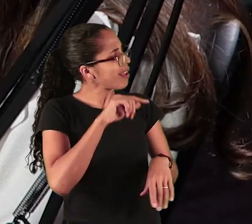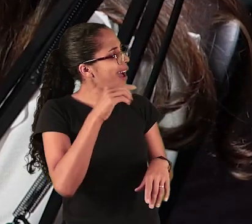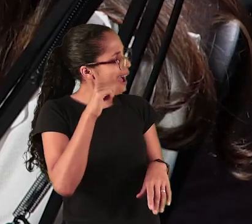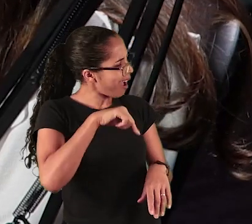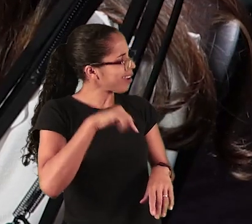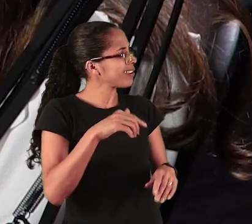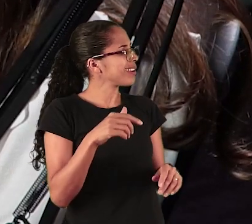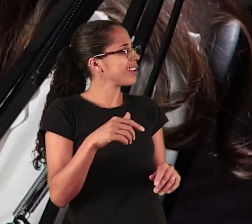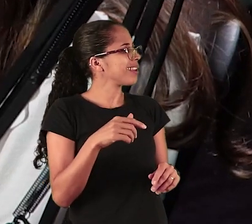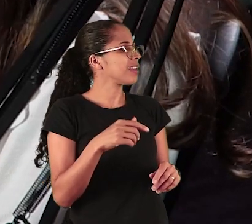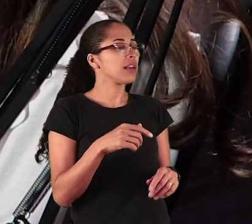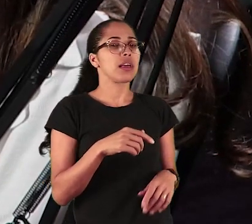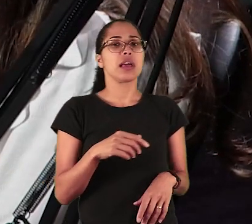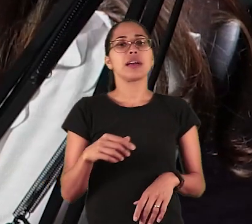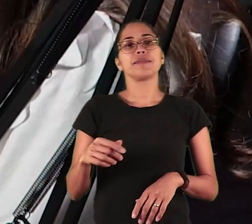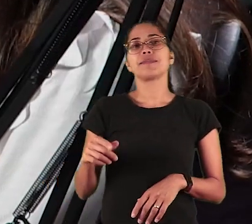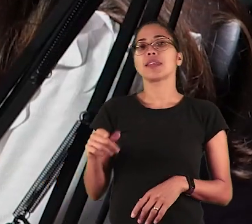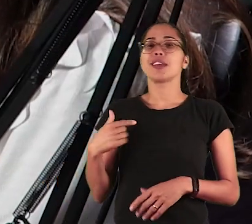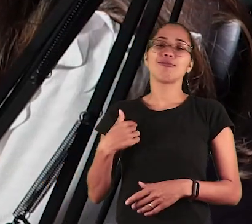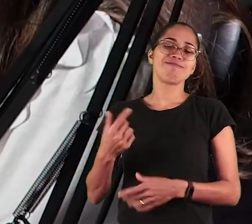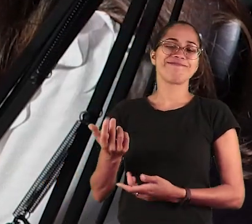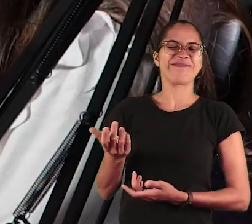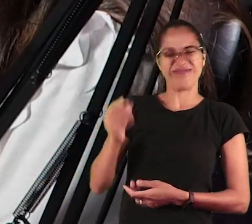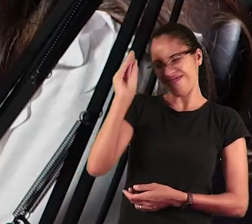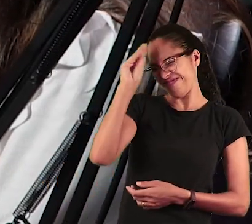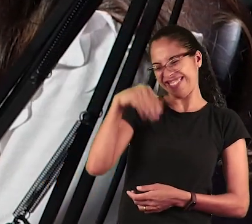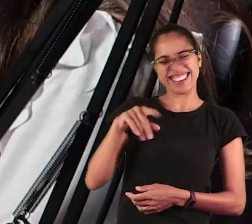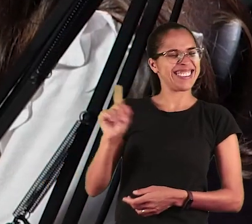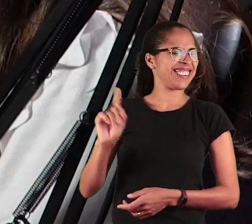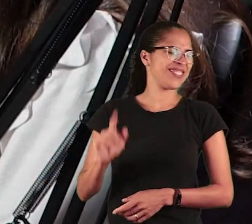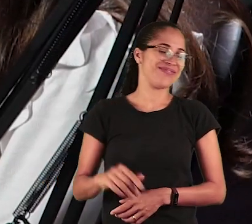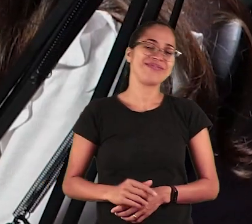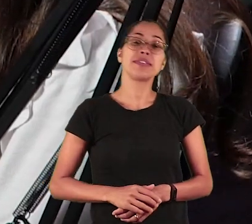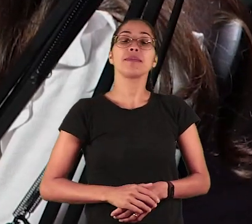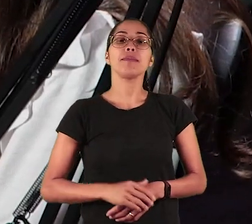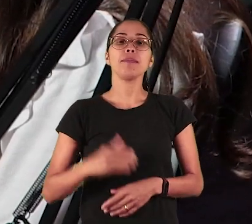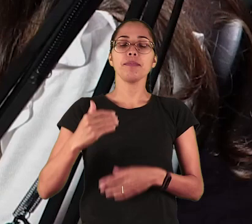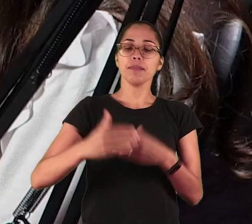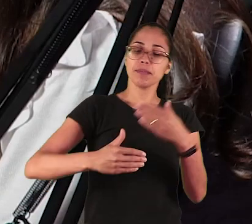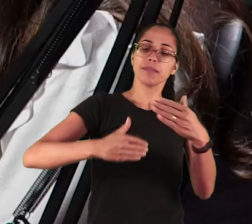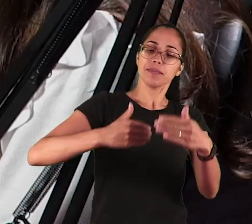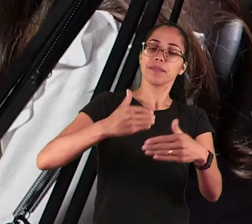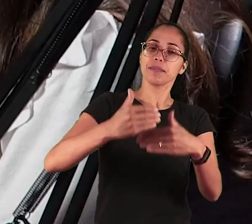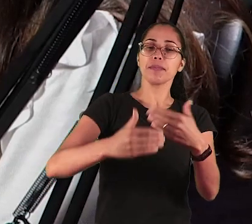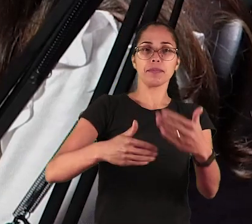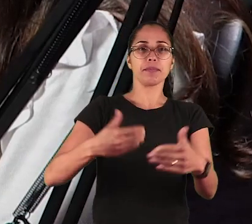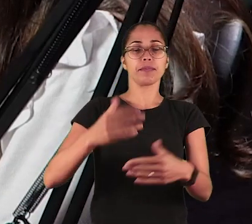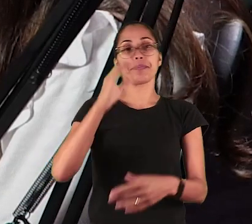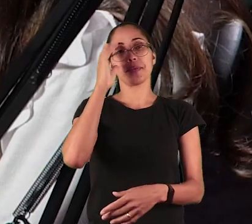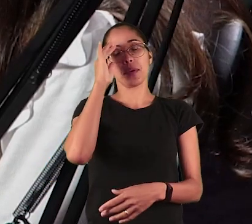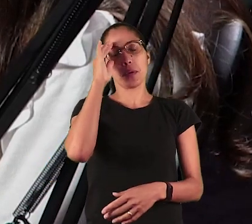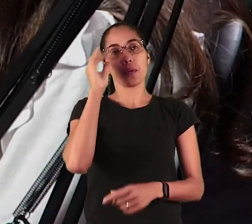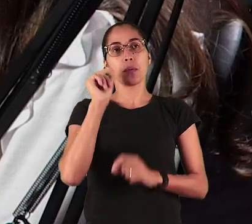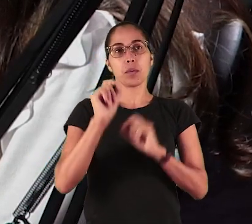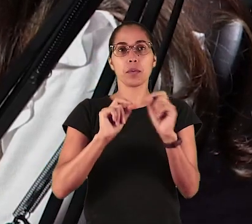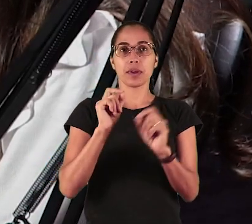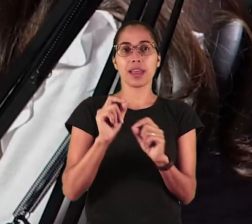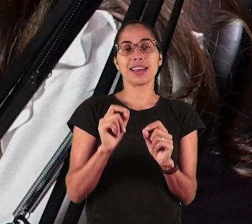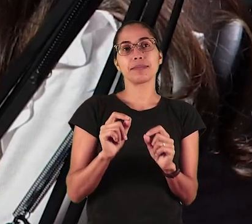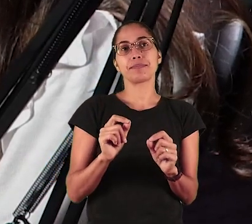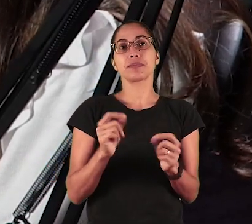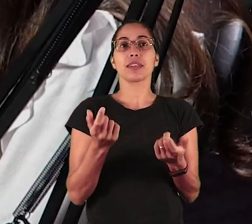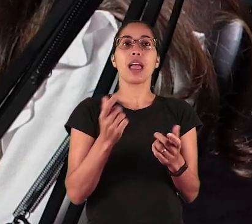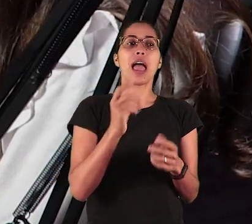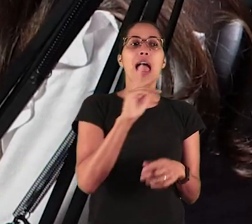cantinho e eu nunca levava sério mas né passado às vezes anos todos nasce e no processo de compra do Bradesco